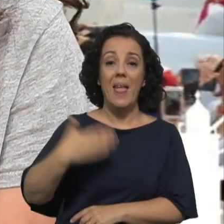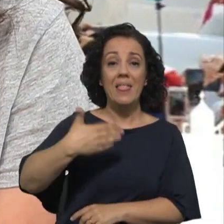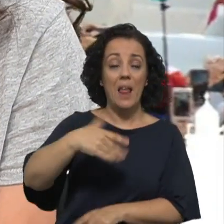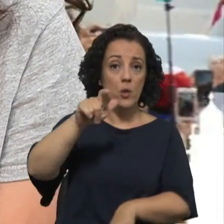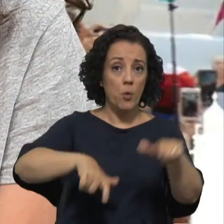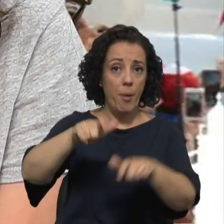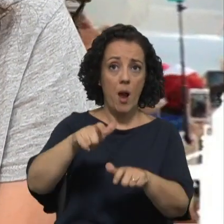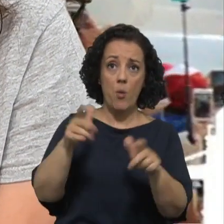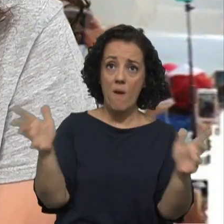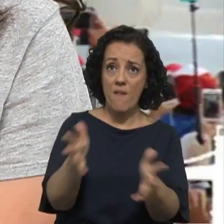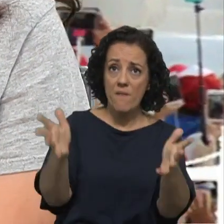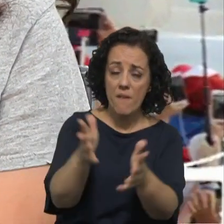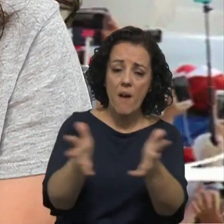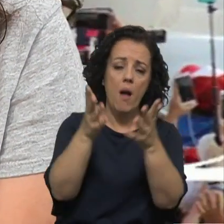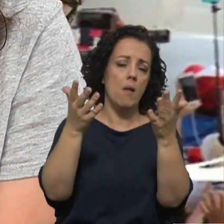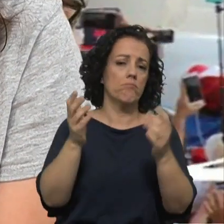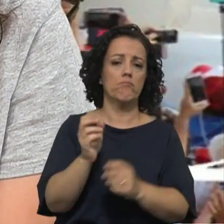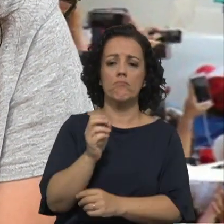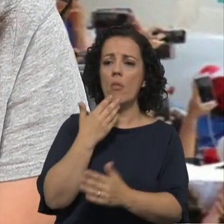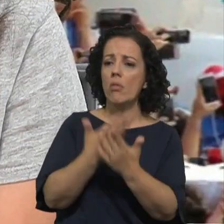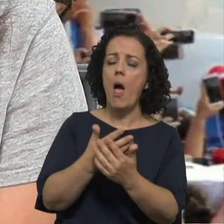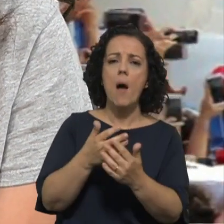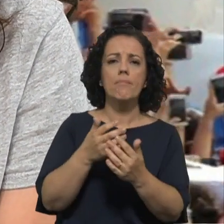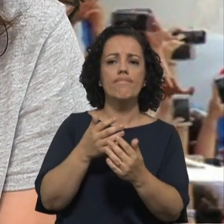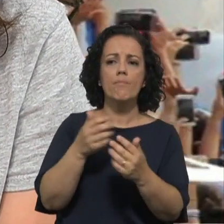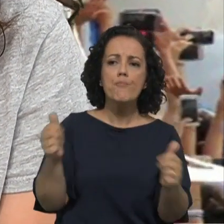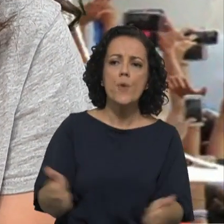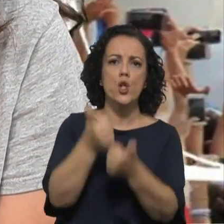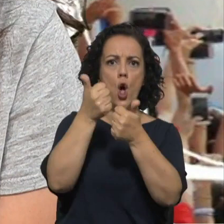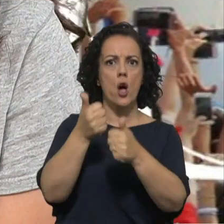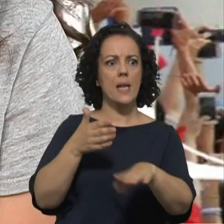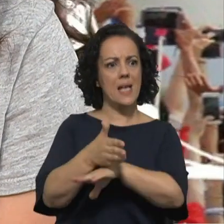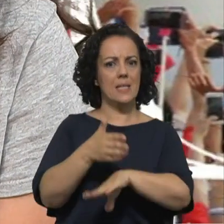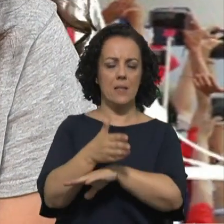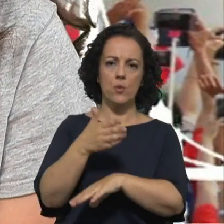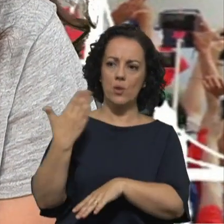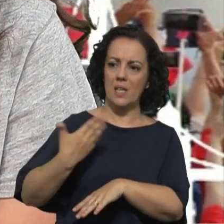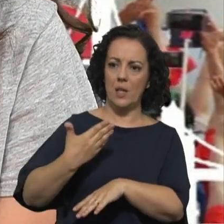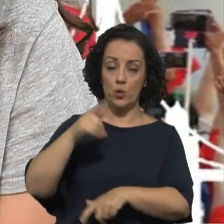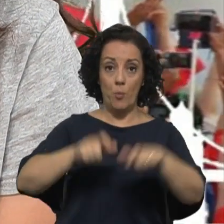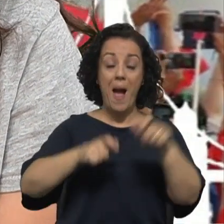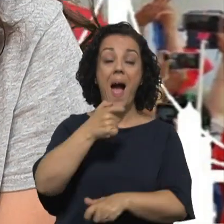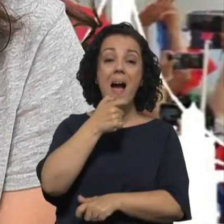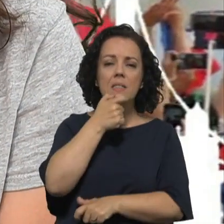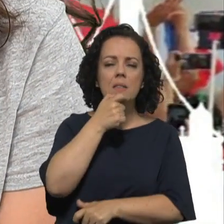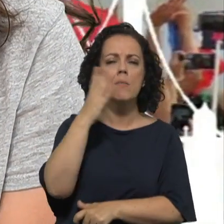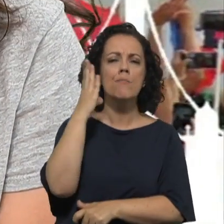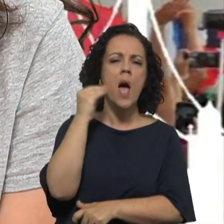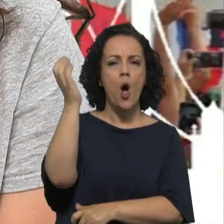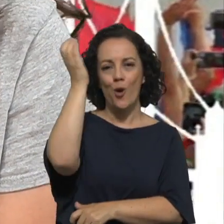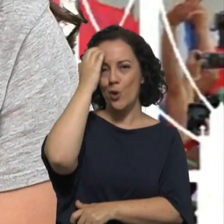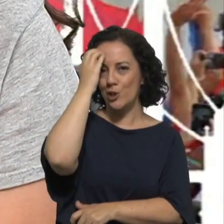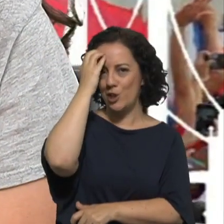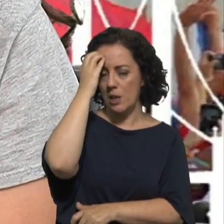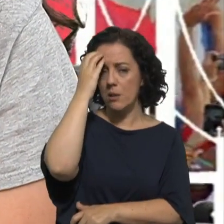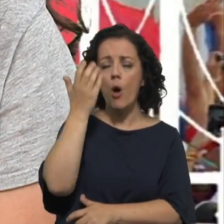pode haver melhoria na questão de acesso aos direitos humanos se houver uma consciência política. Porque nós, muitas vezes,